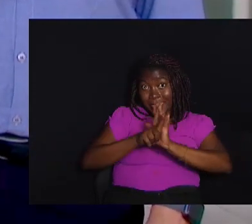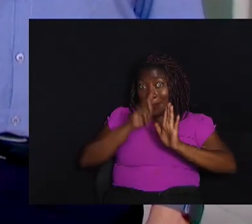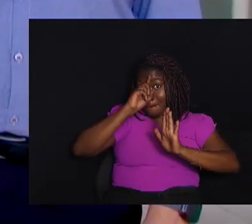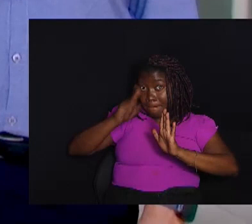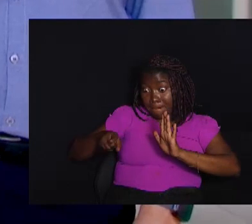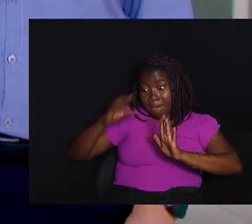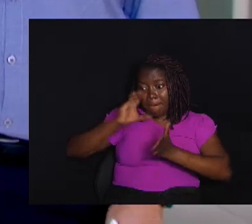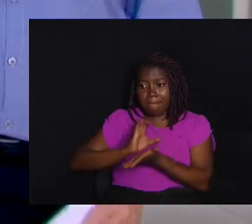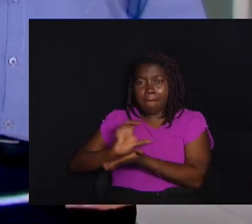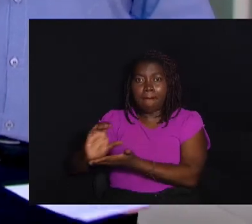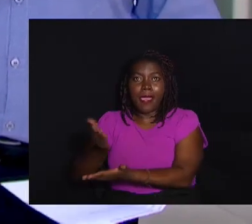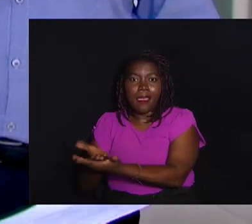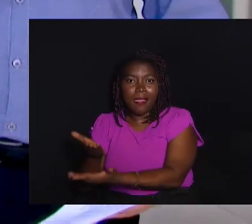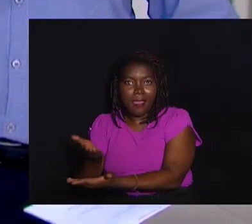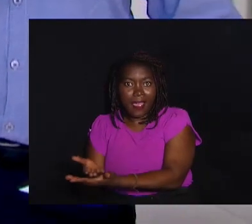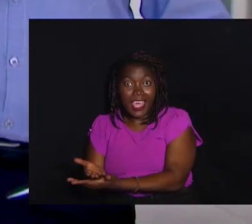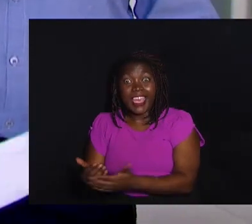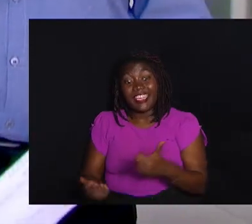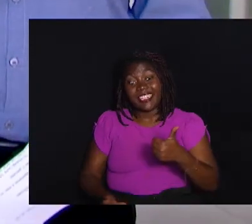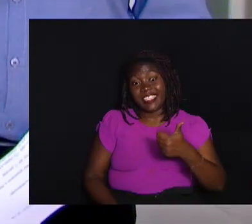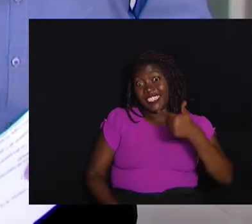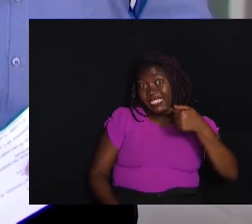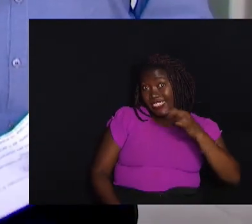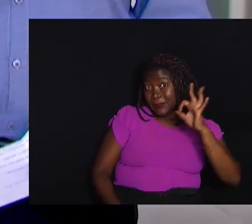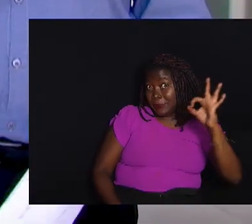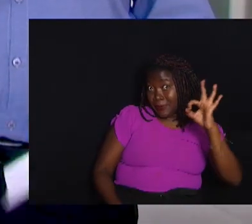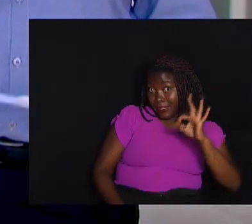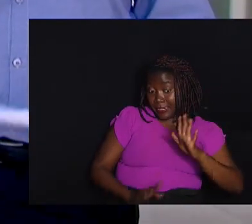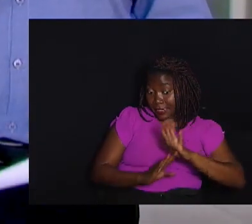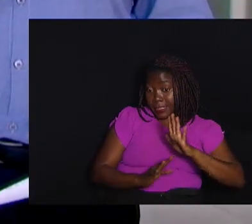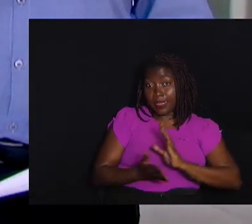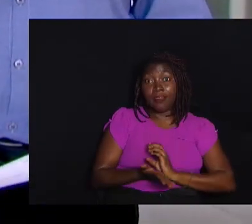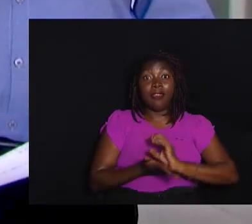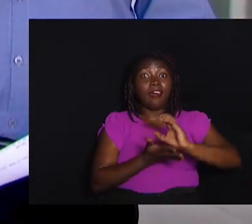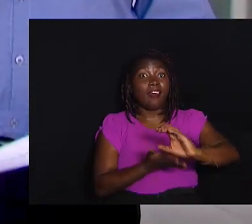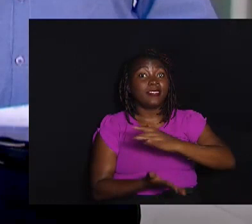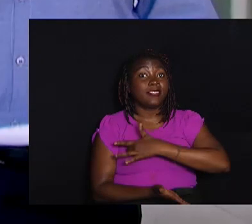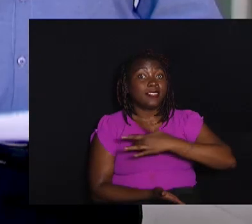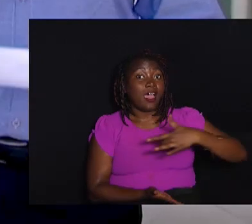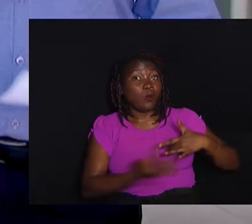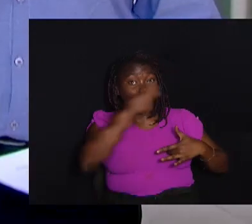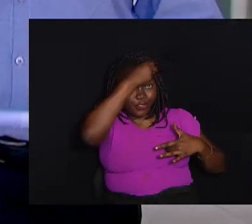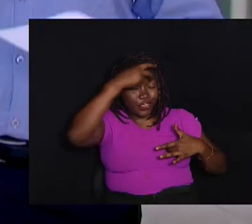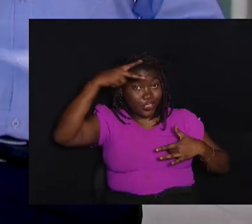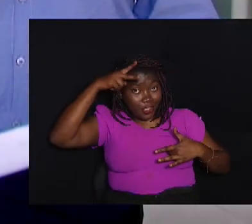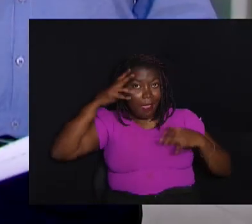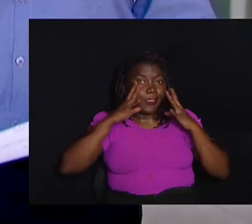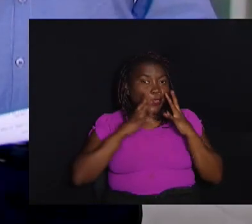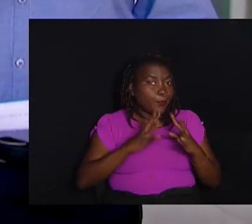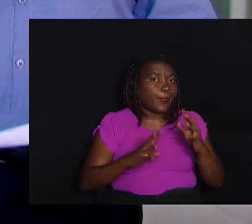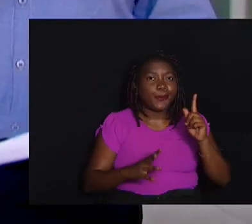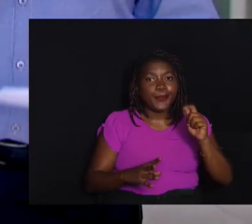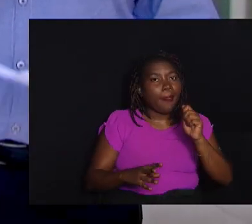menos 17% de tudo que se paga de imposto vai para a saúde municipal, para o atendimento do Mário Gatti, para o